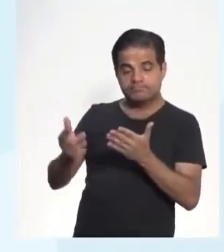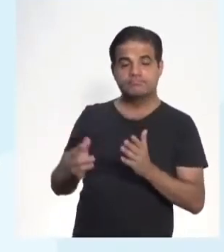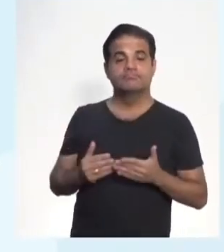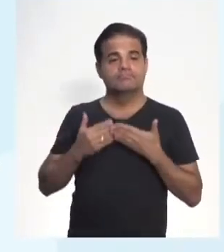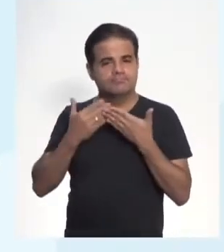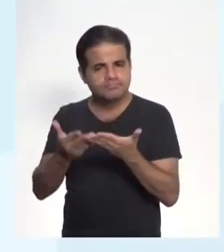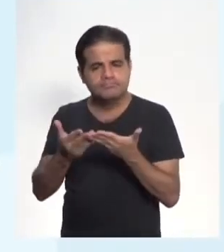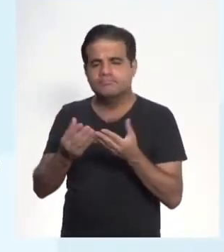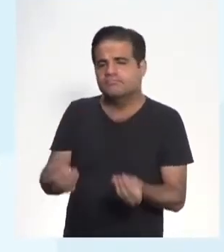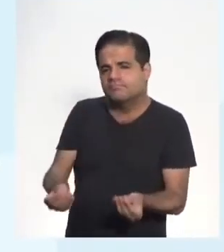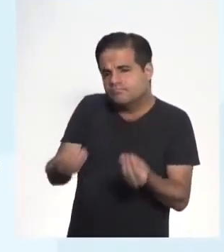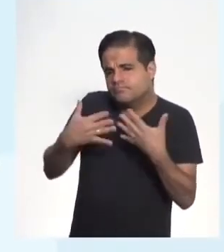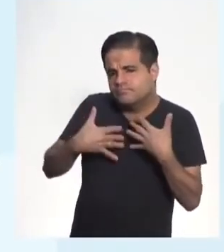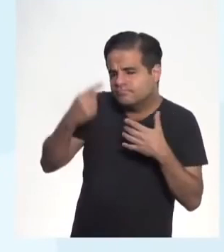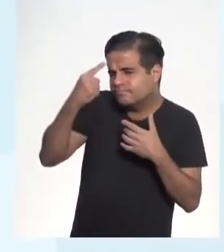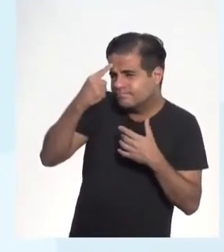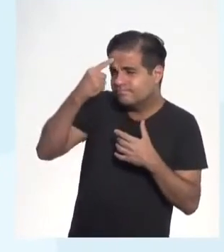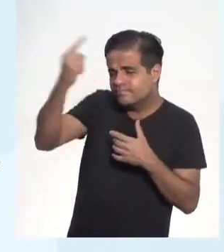remete à ideia de quê? De